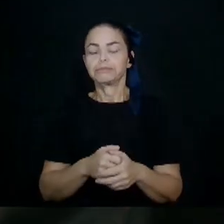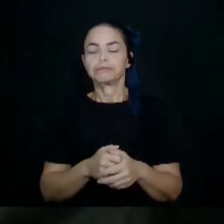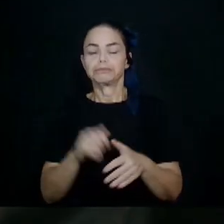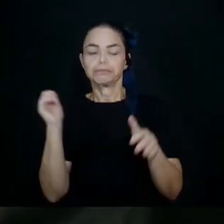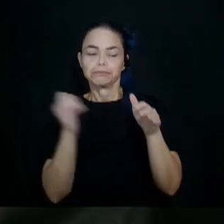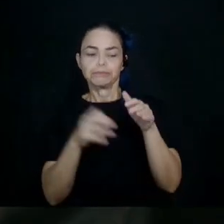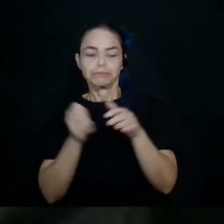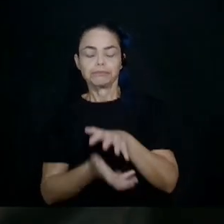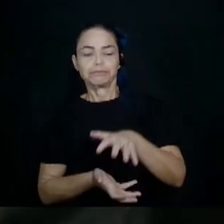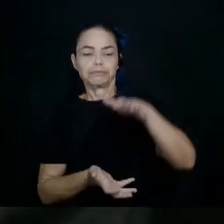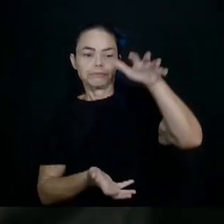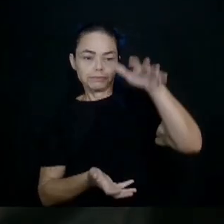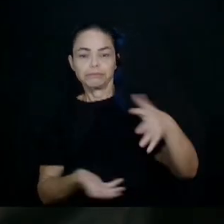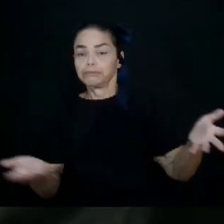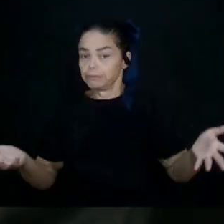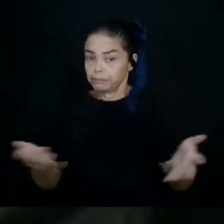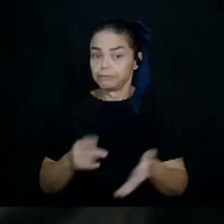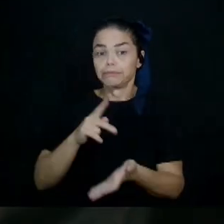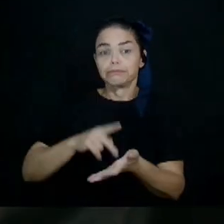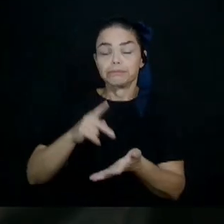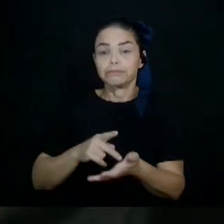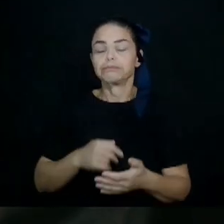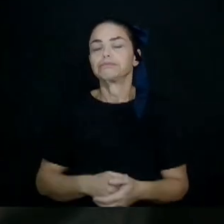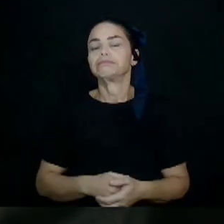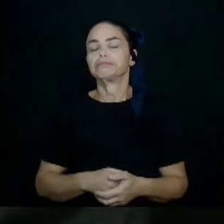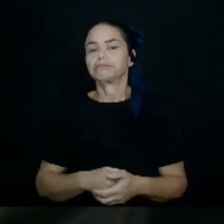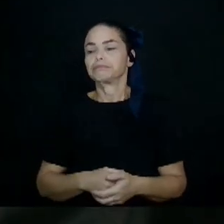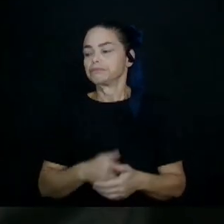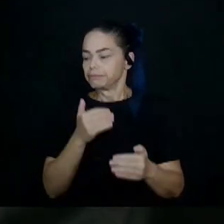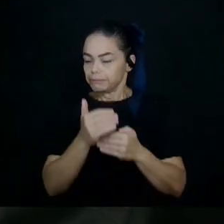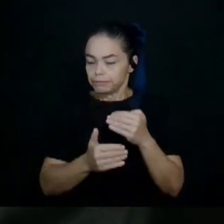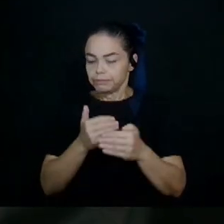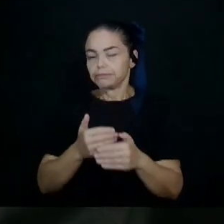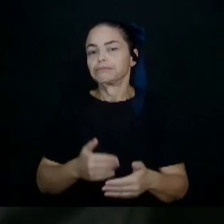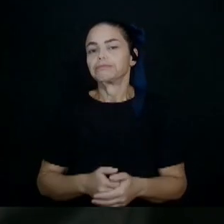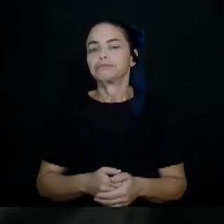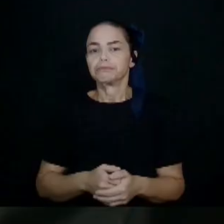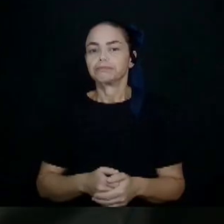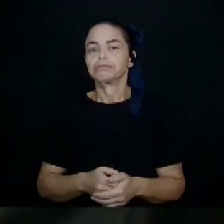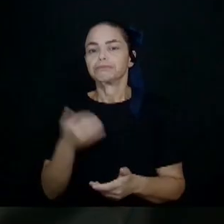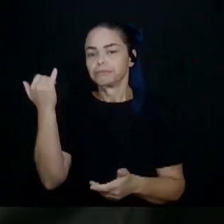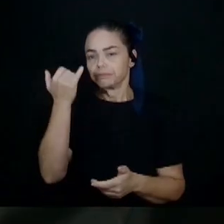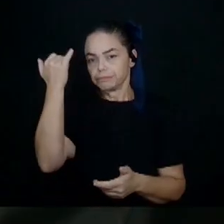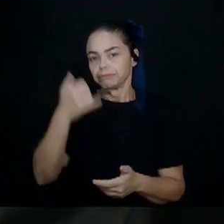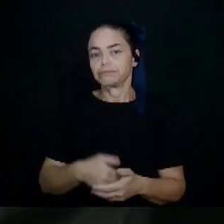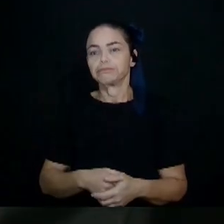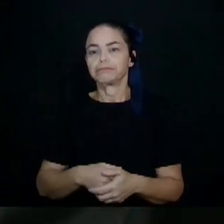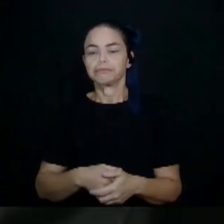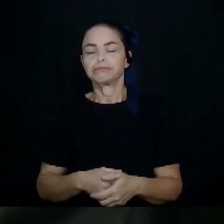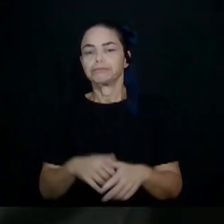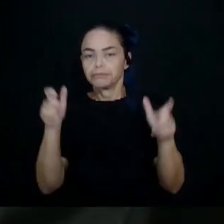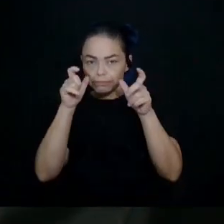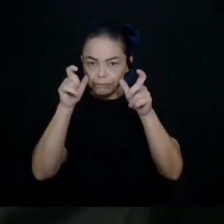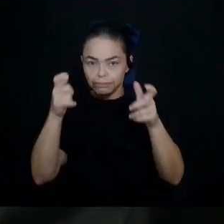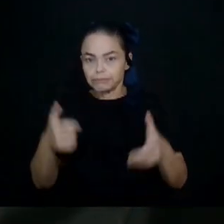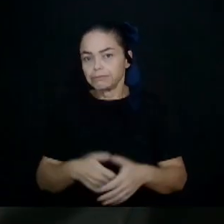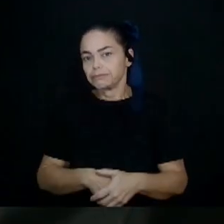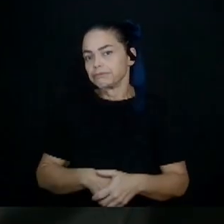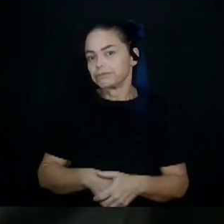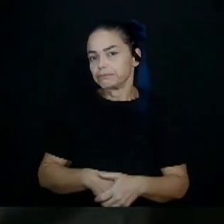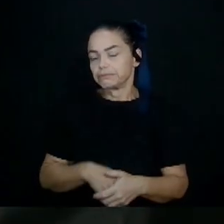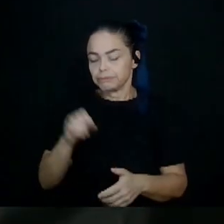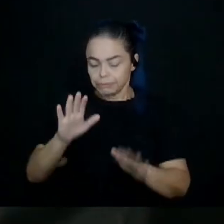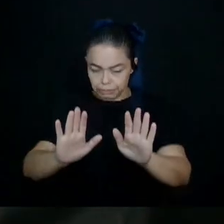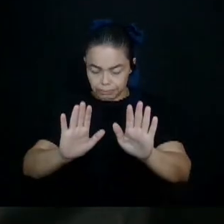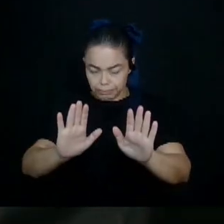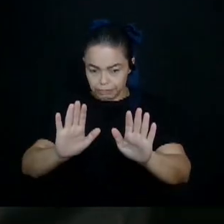olhar e ver que você realmente está passando por esse processo, né? Mas é importante, de repente, acender um alerta aqui de que, opa, pera lá,